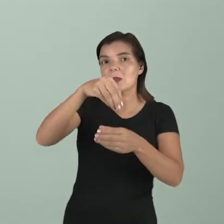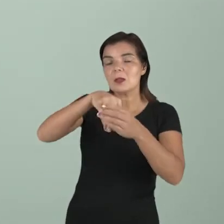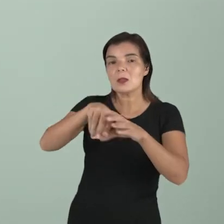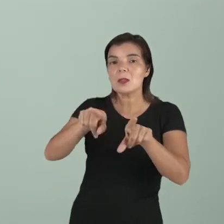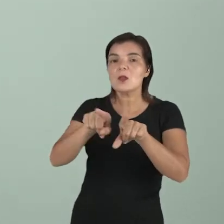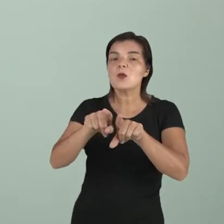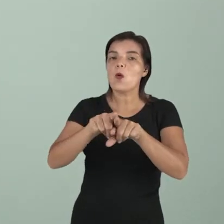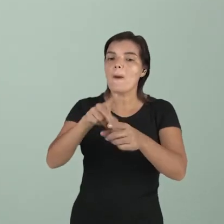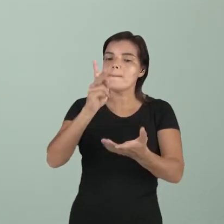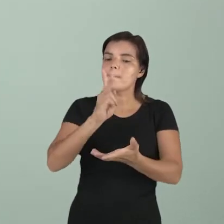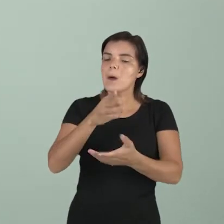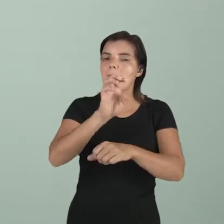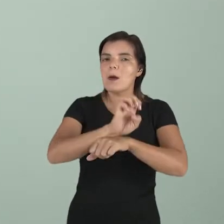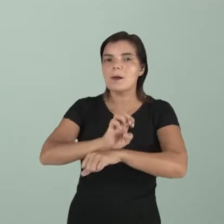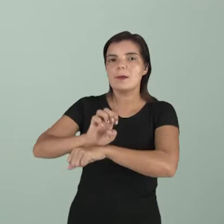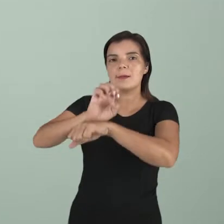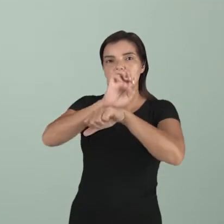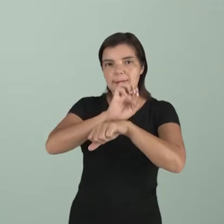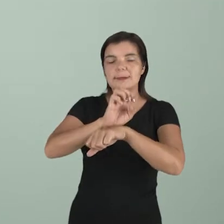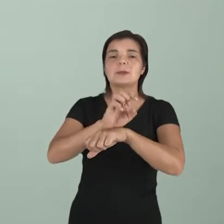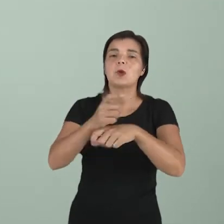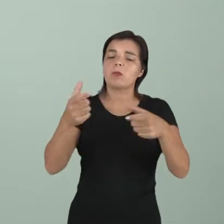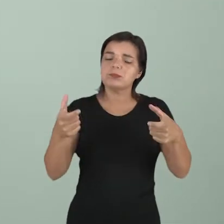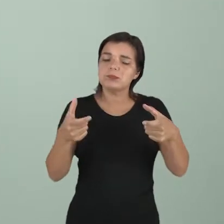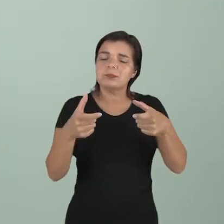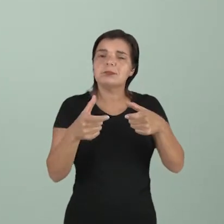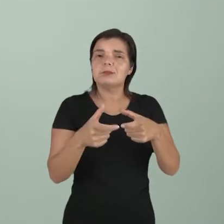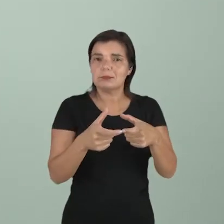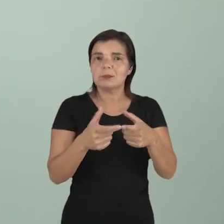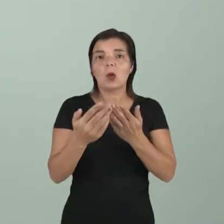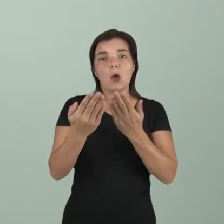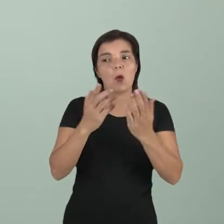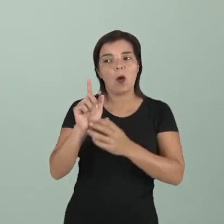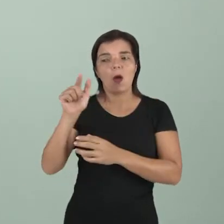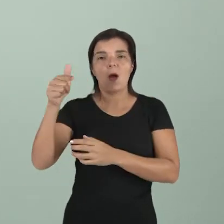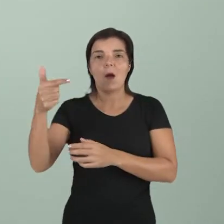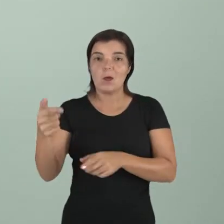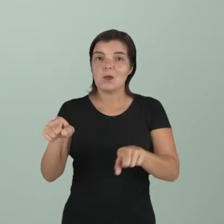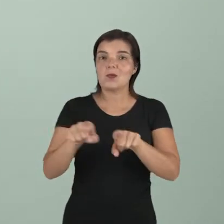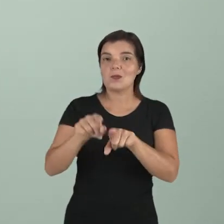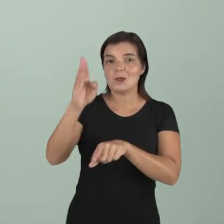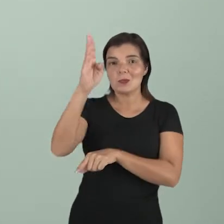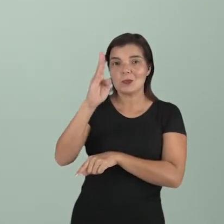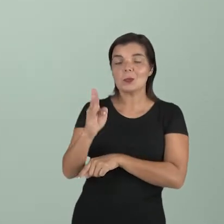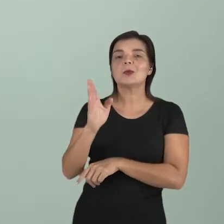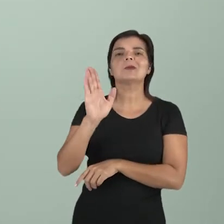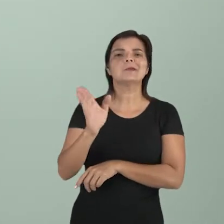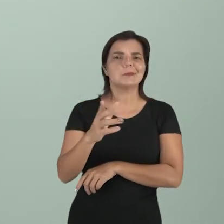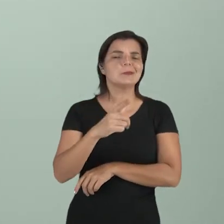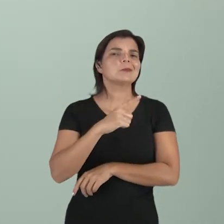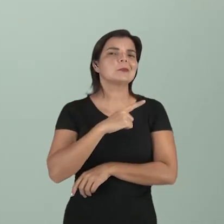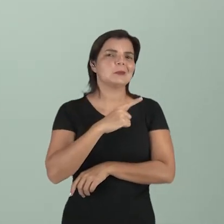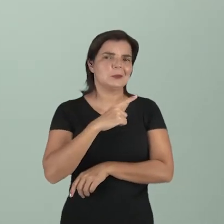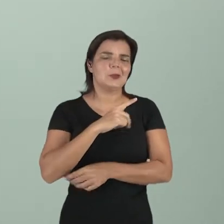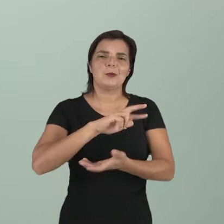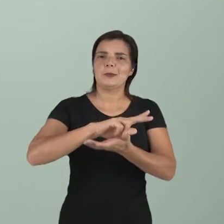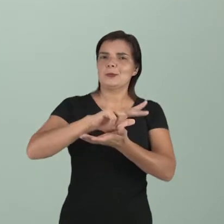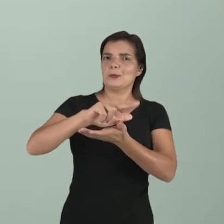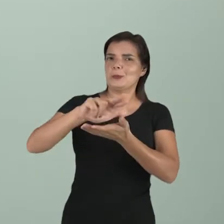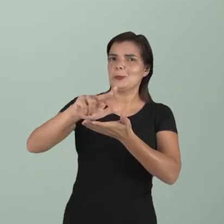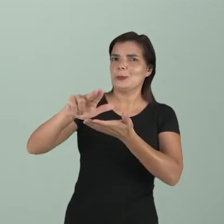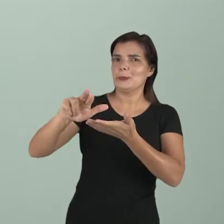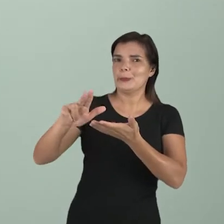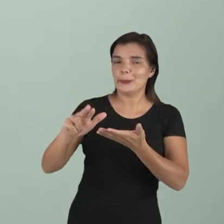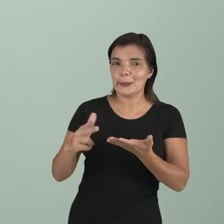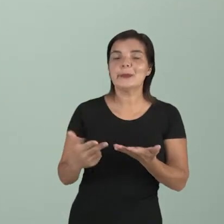diferente, né? Da gente ver. Por exemplo, em Feijó, a gente tem aí